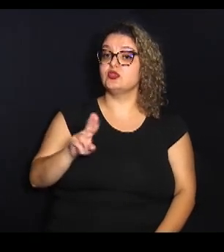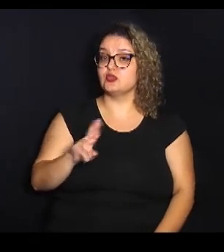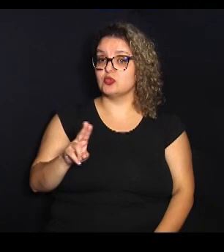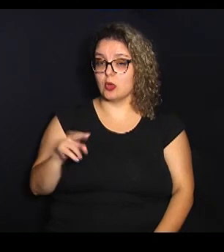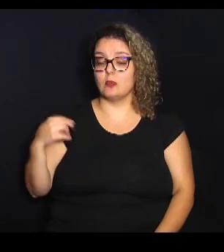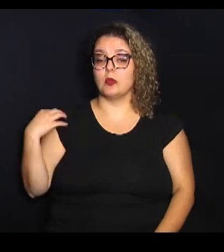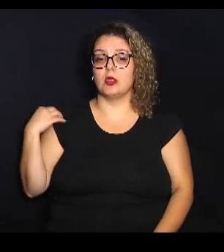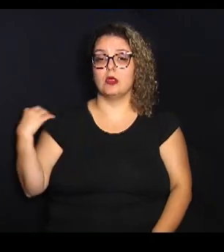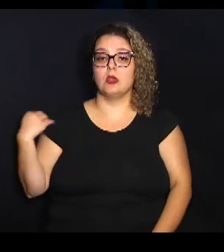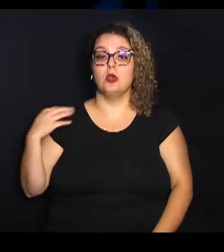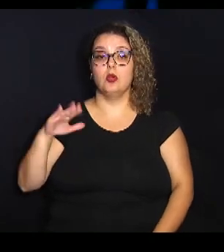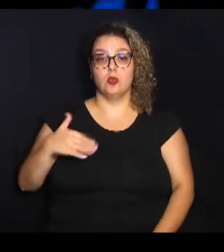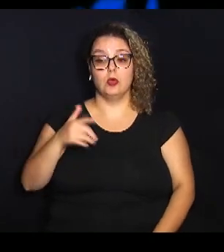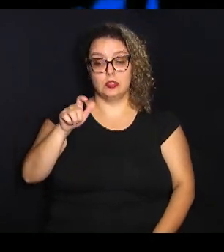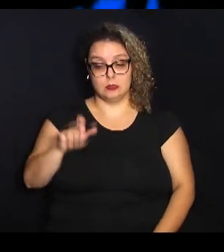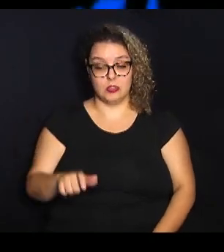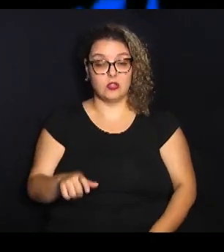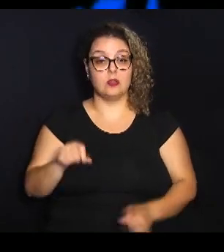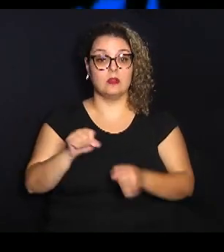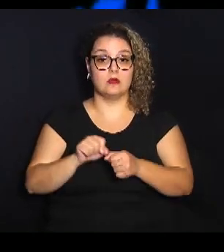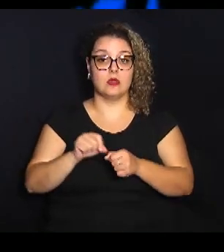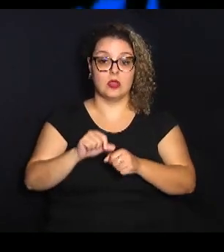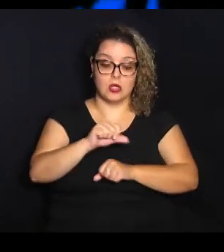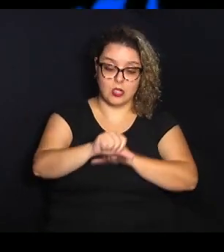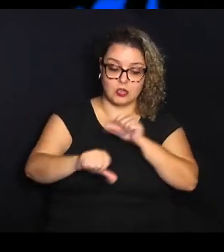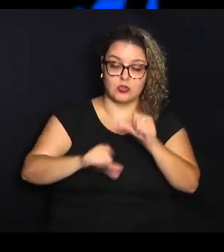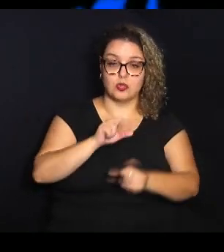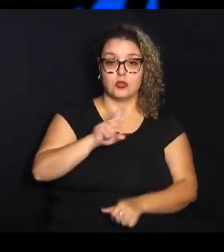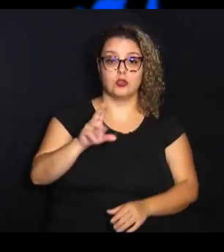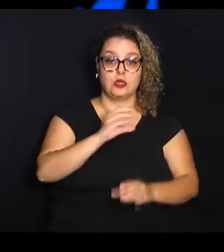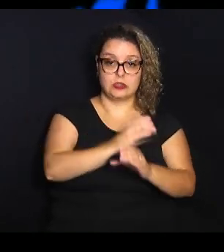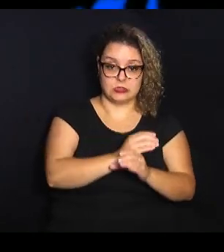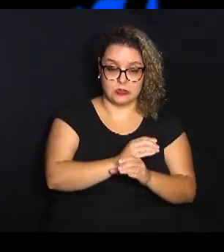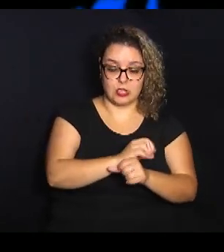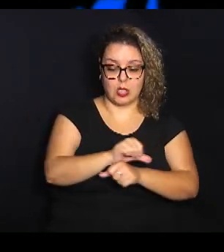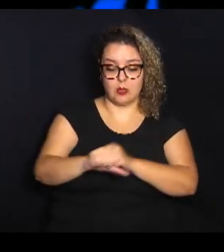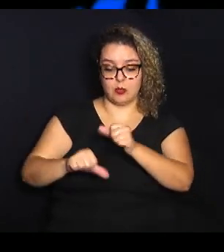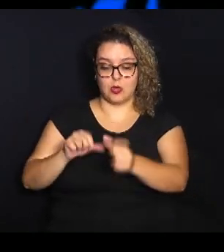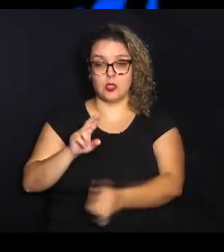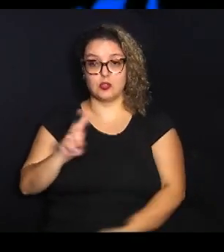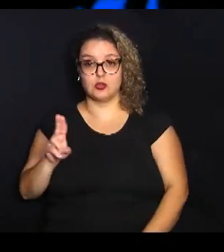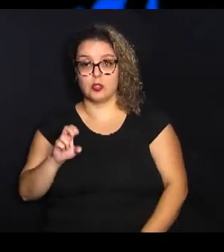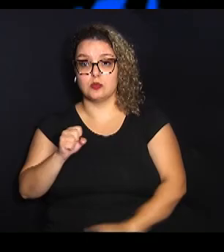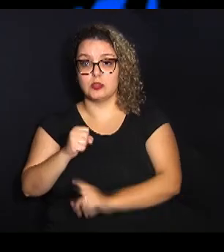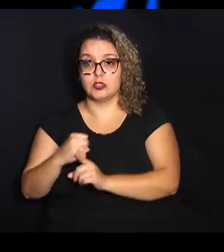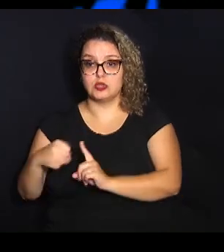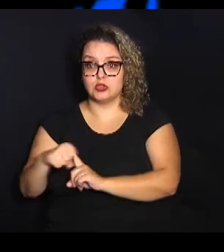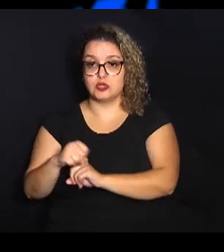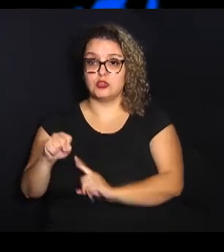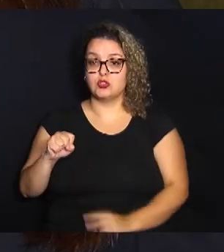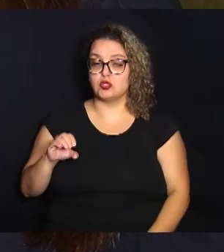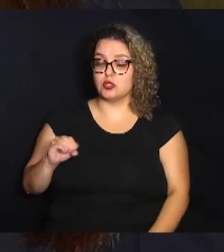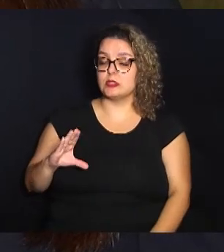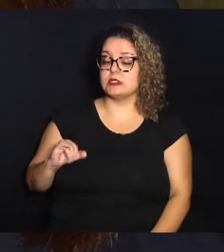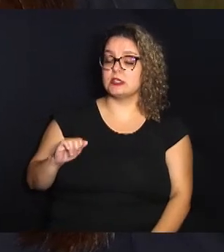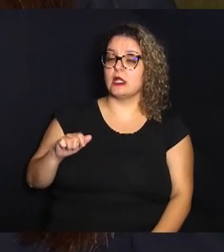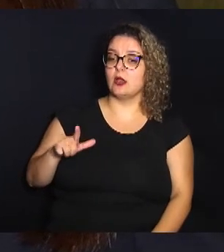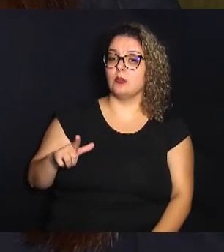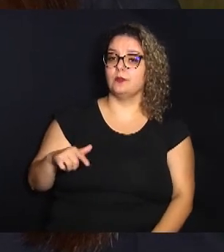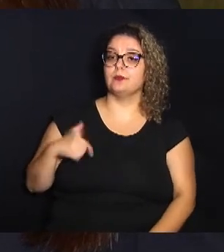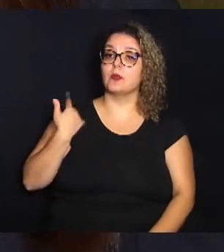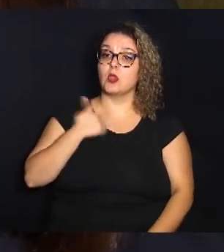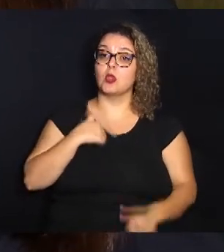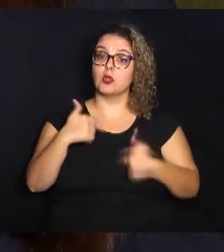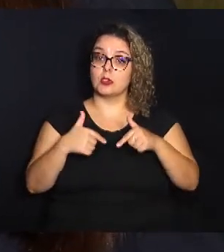nome ou seja quando a pessoa realiza a troca do seu nome civil por seu nome social quando a gente